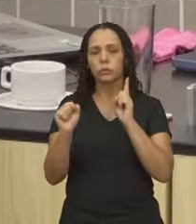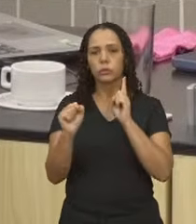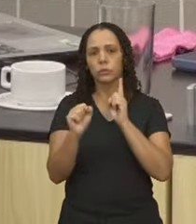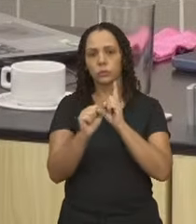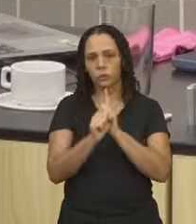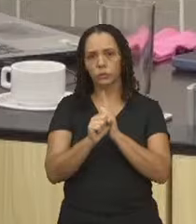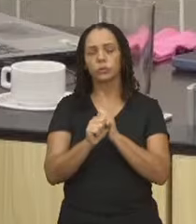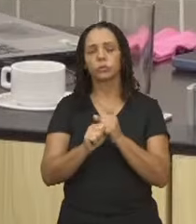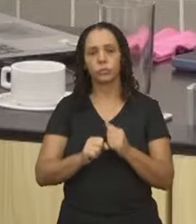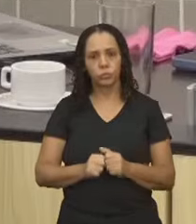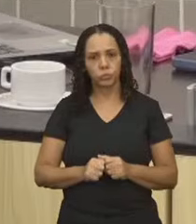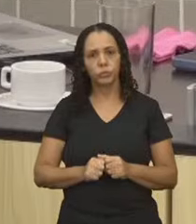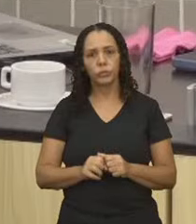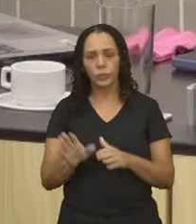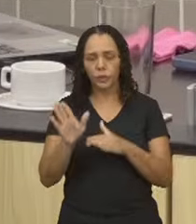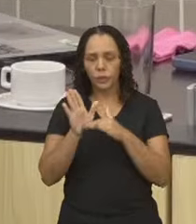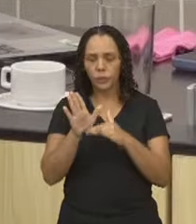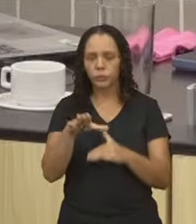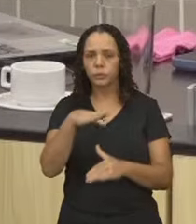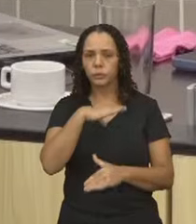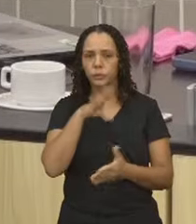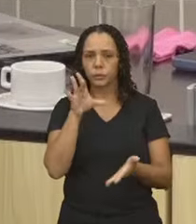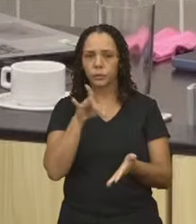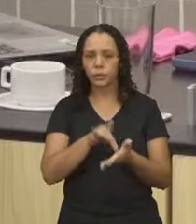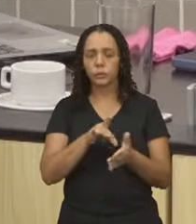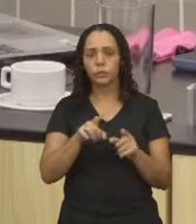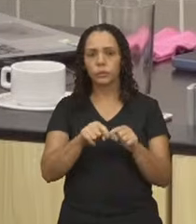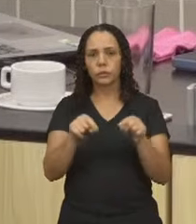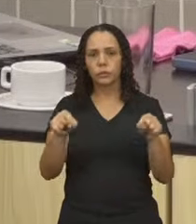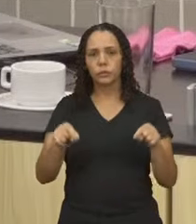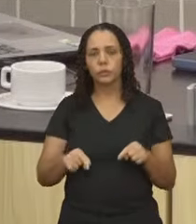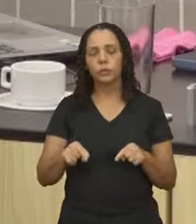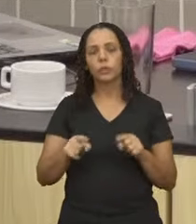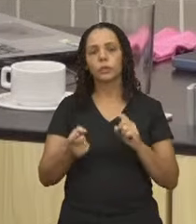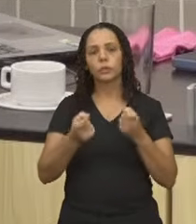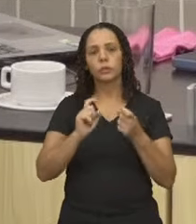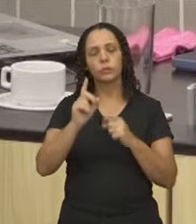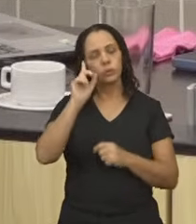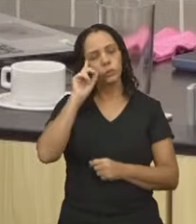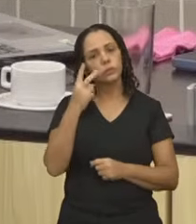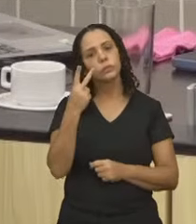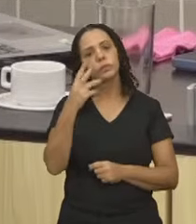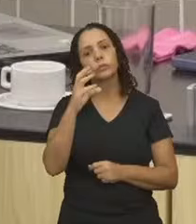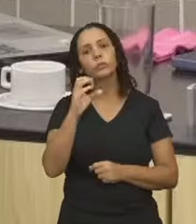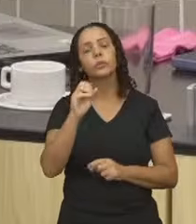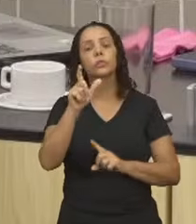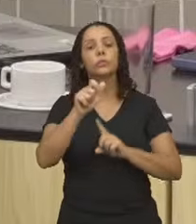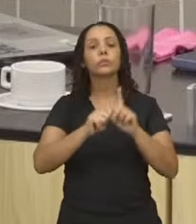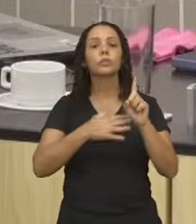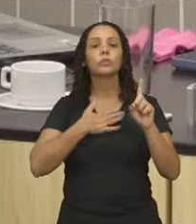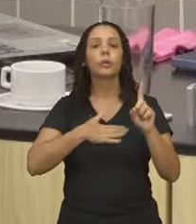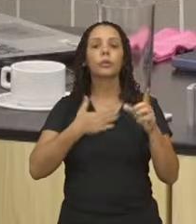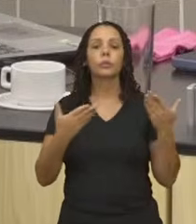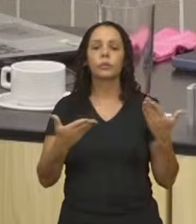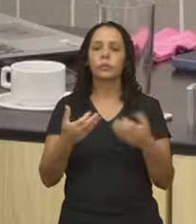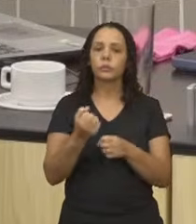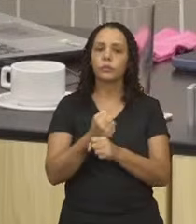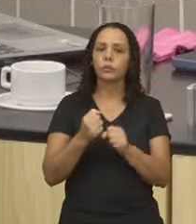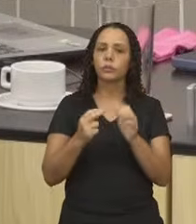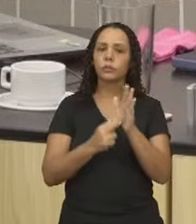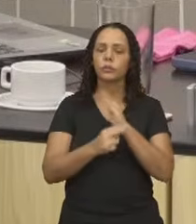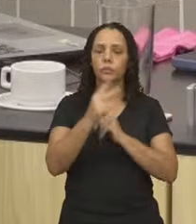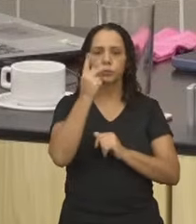tanto engrandece nossa cidade. Sala das Sessões, 20 de agosto de 2025. Autoria, Paulinho